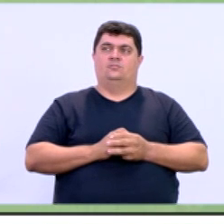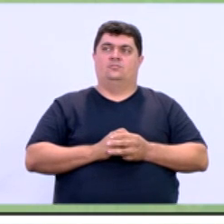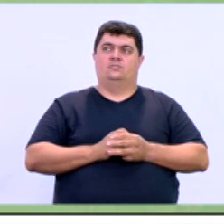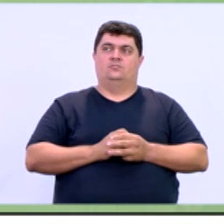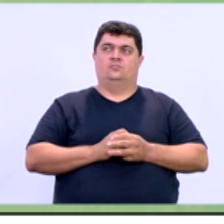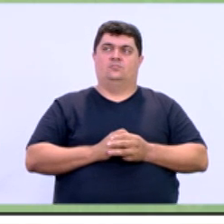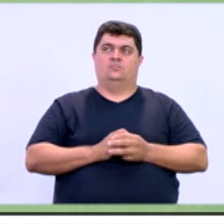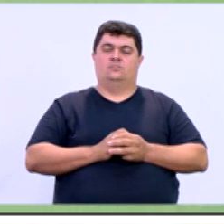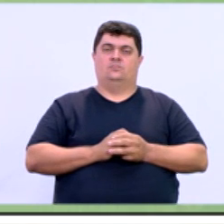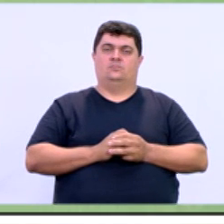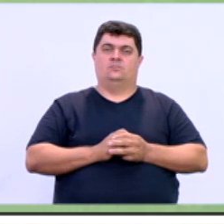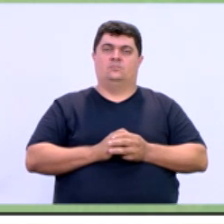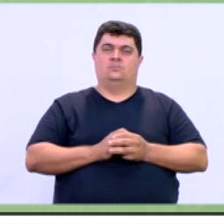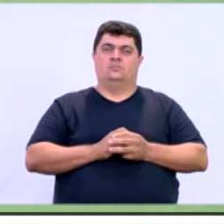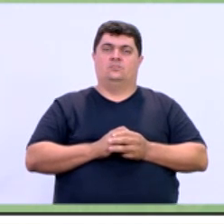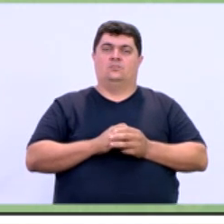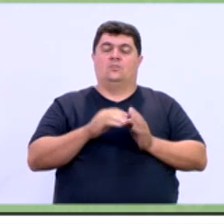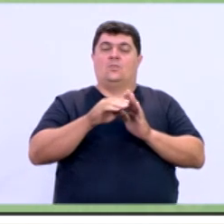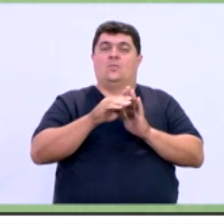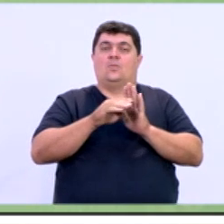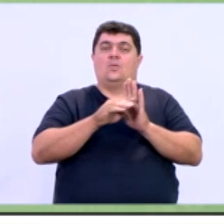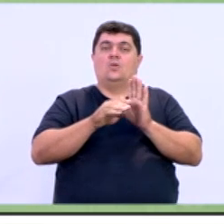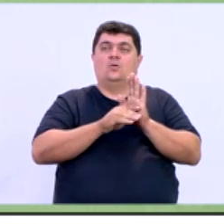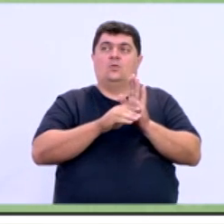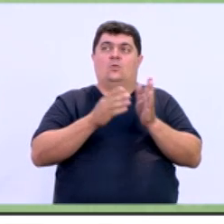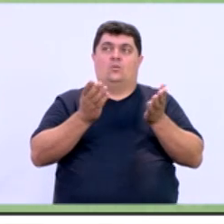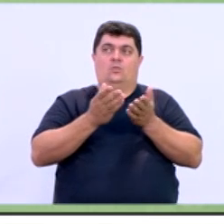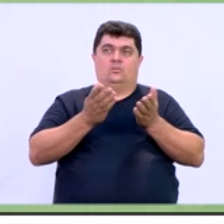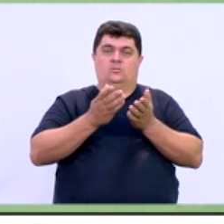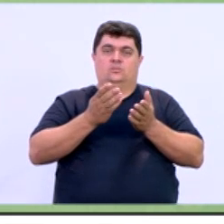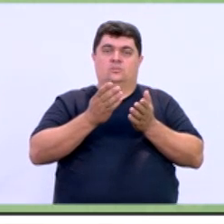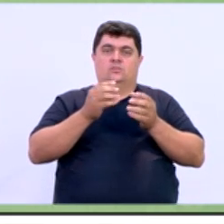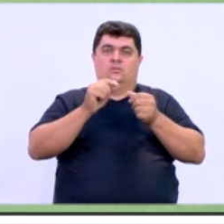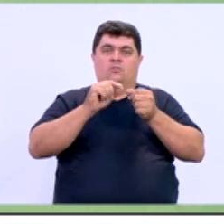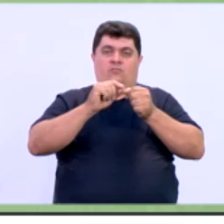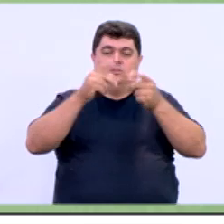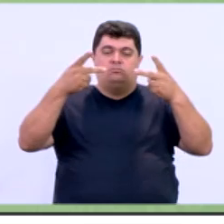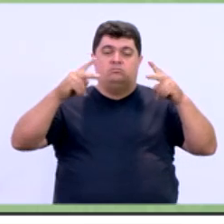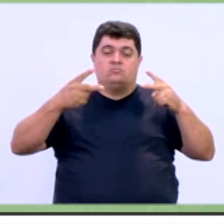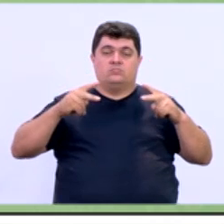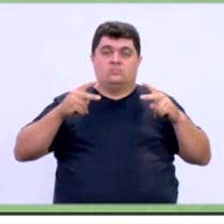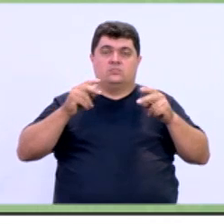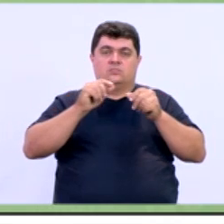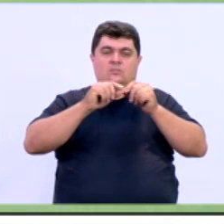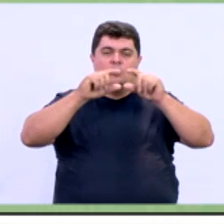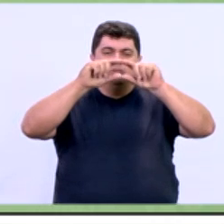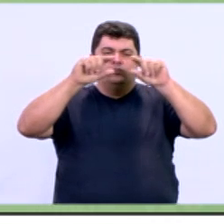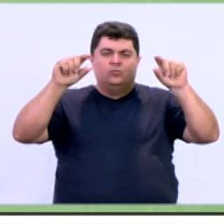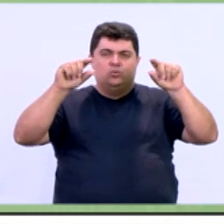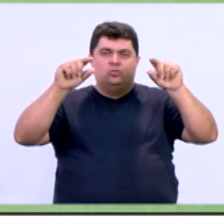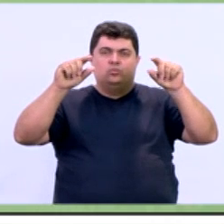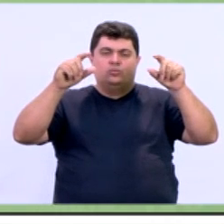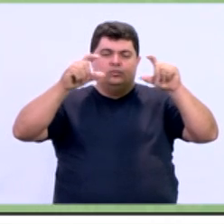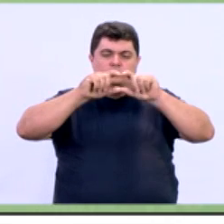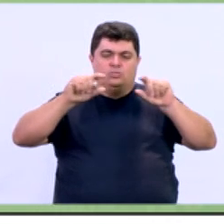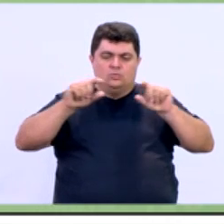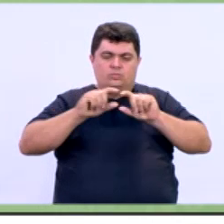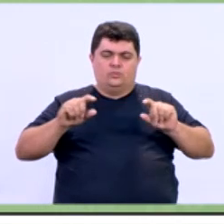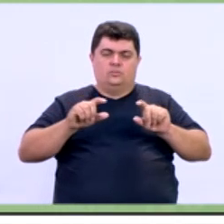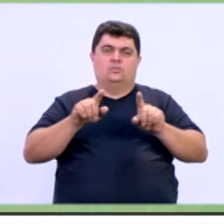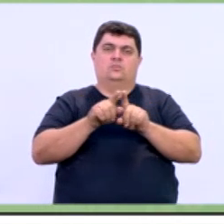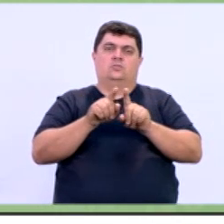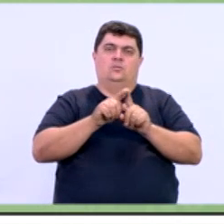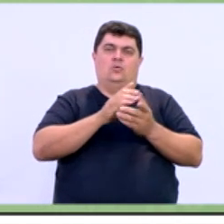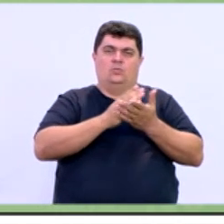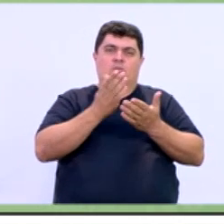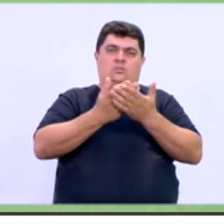Então, qual a nossa agenda? A nossa agenda são tags de formulário, que nós começamos na aula passada, mas